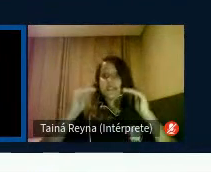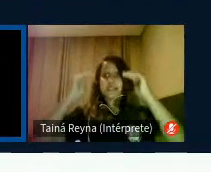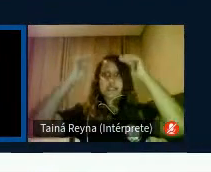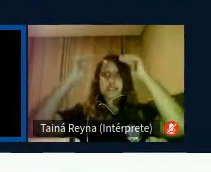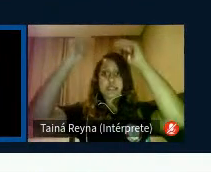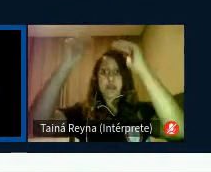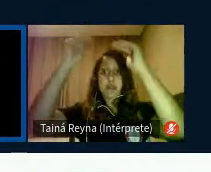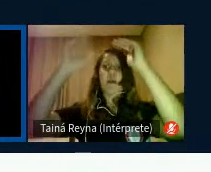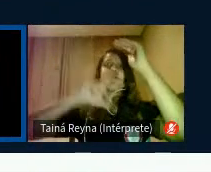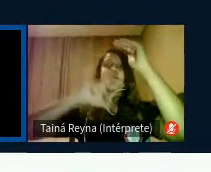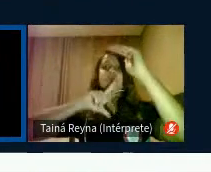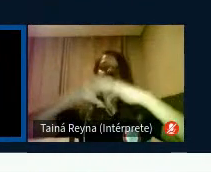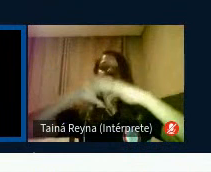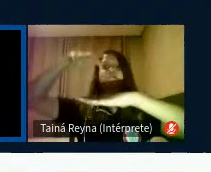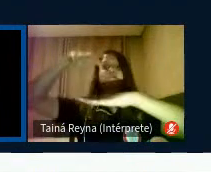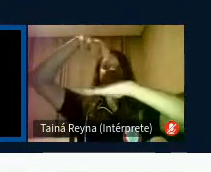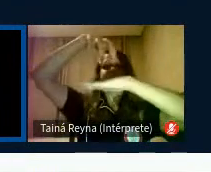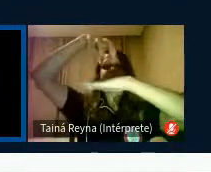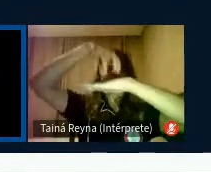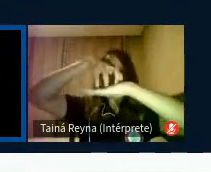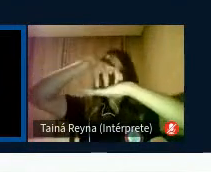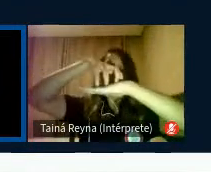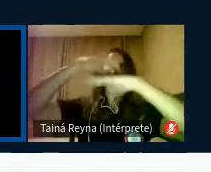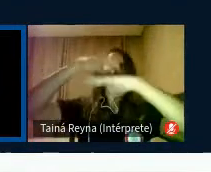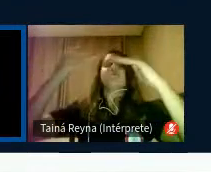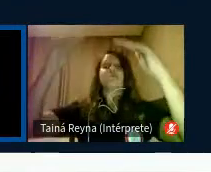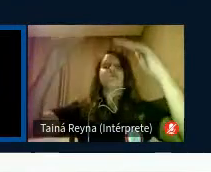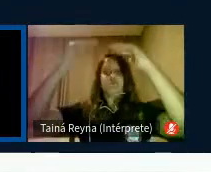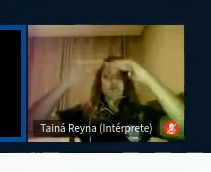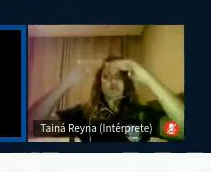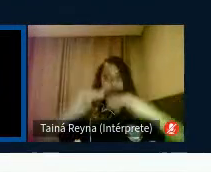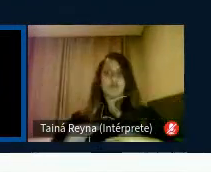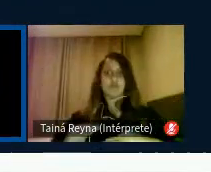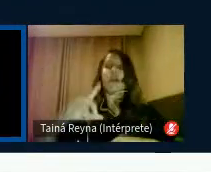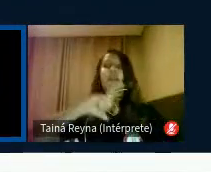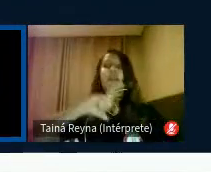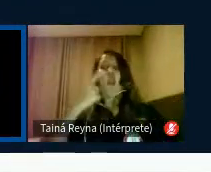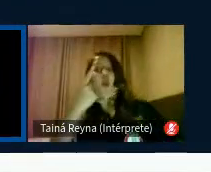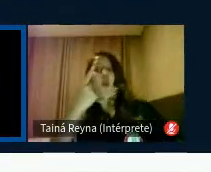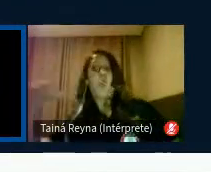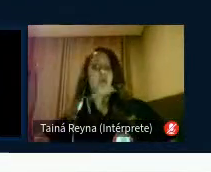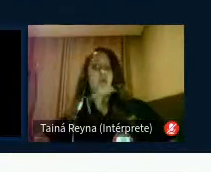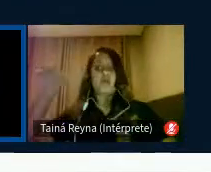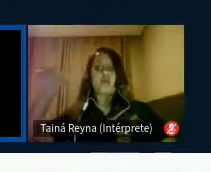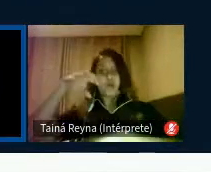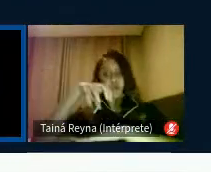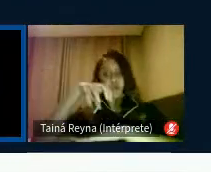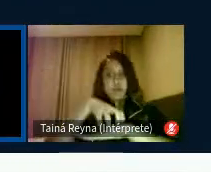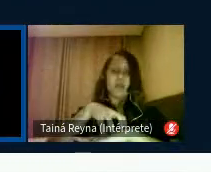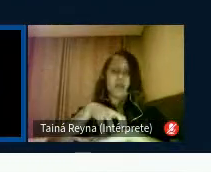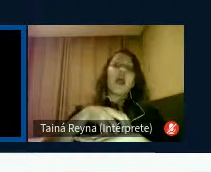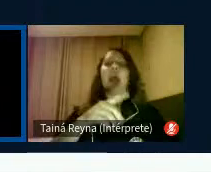tem o hemisfério meridional. Uma dica para essa questão é que a gente